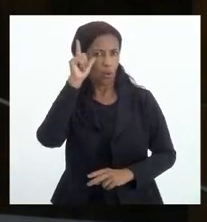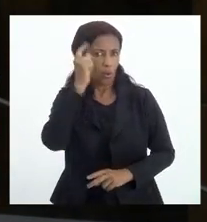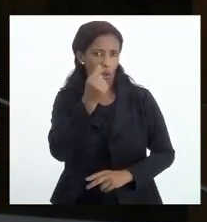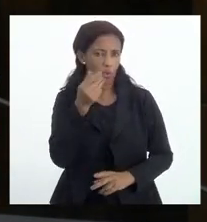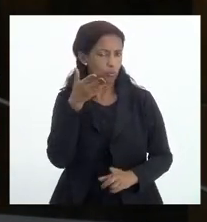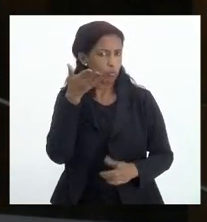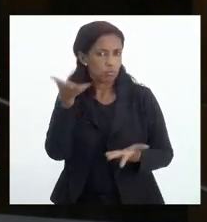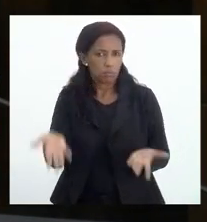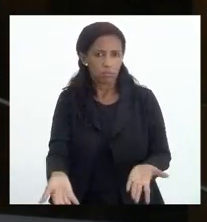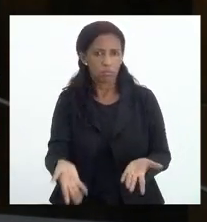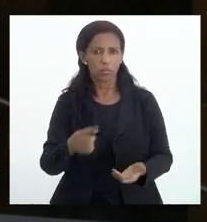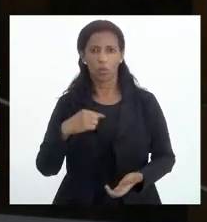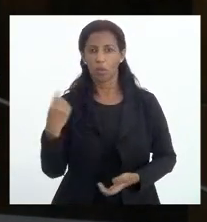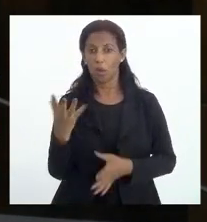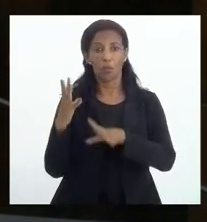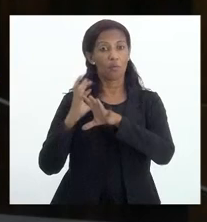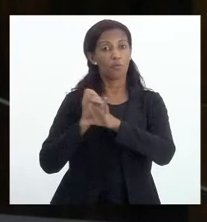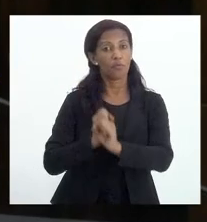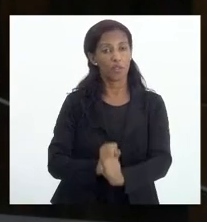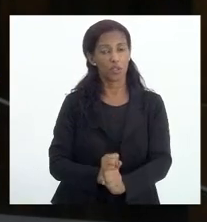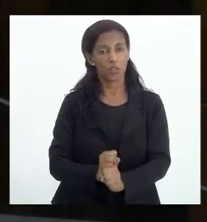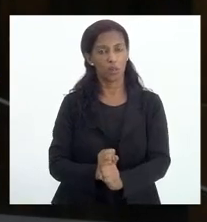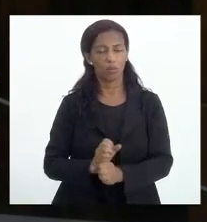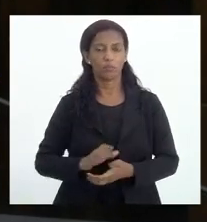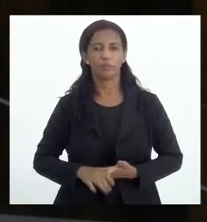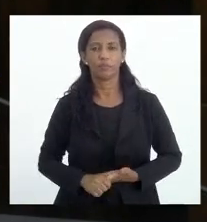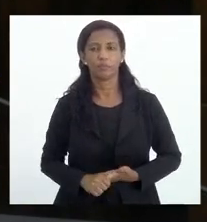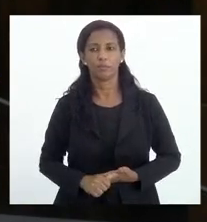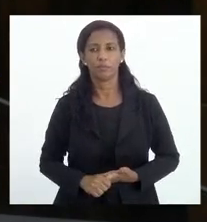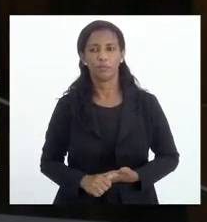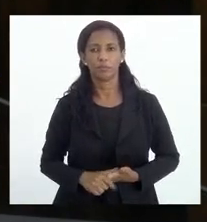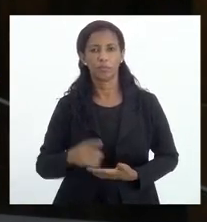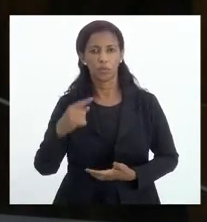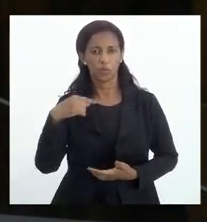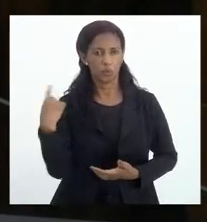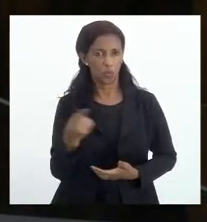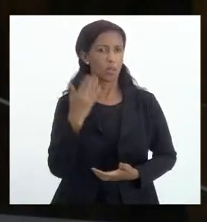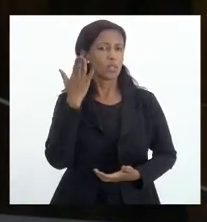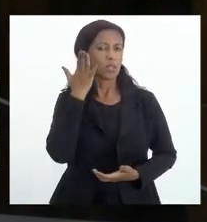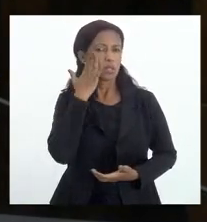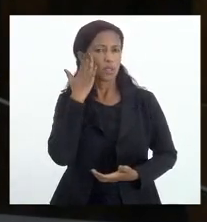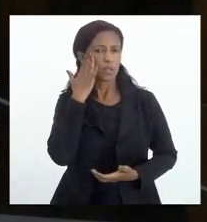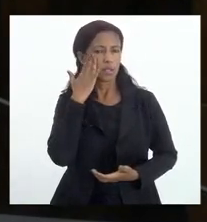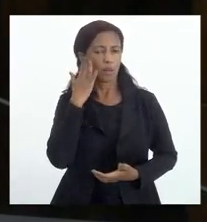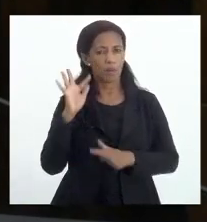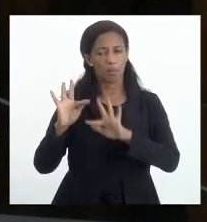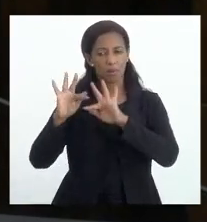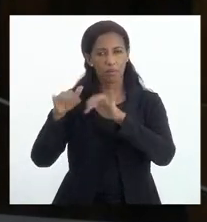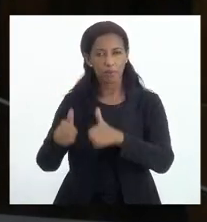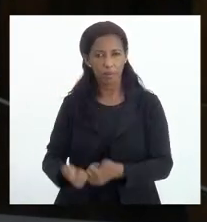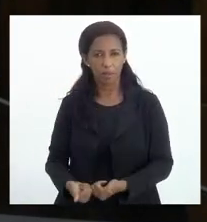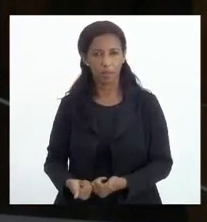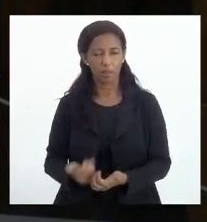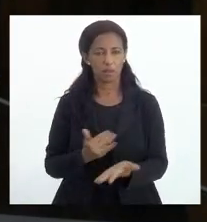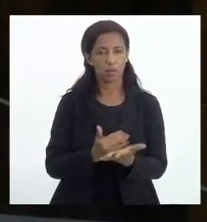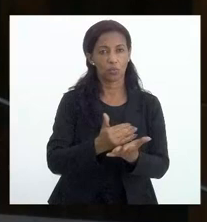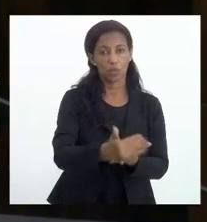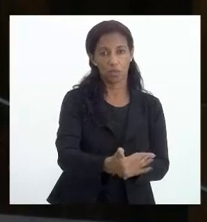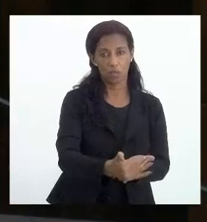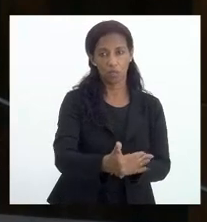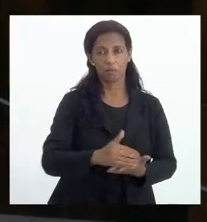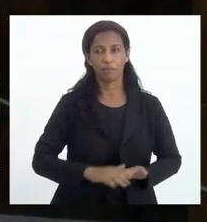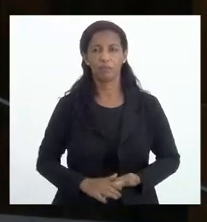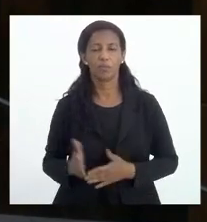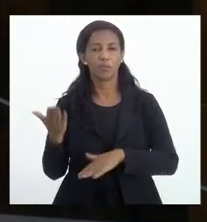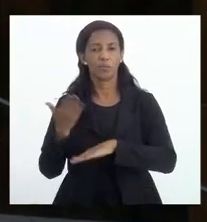óbvio, nós ainda não fechamos o exercício. Todos sabemos que o exercício ele se encerra no início